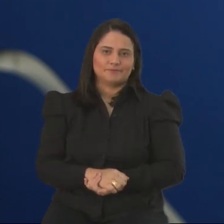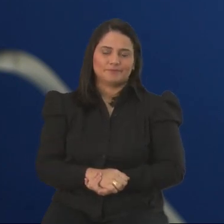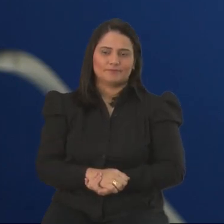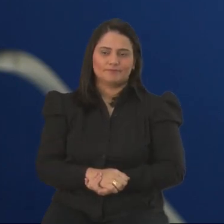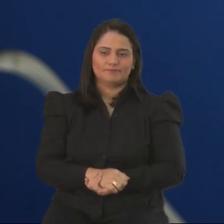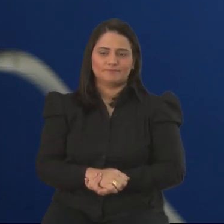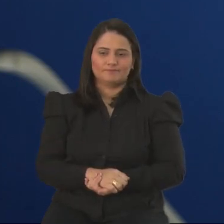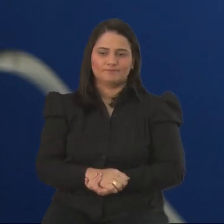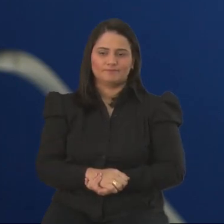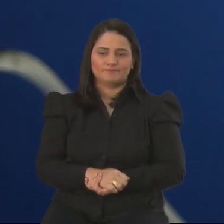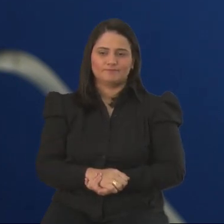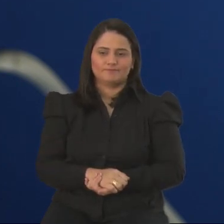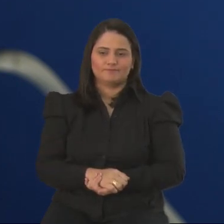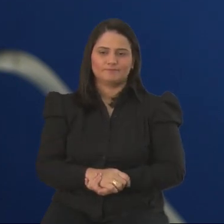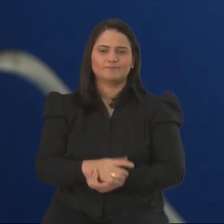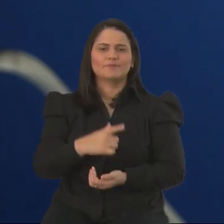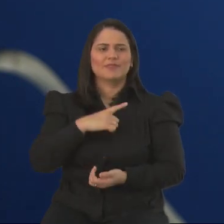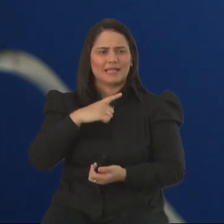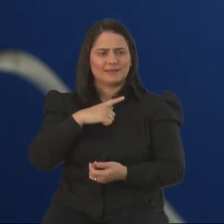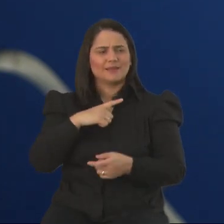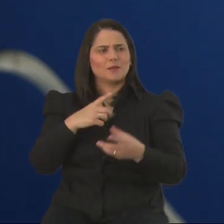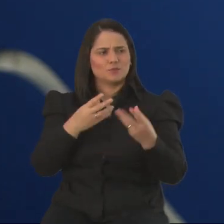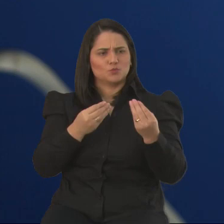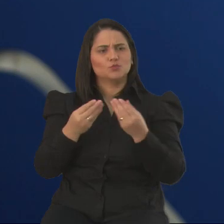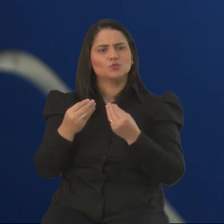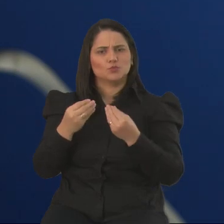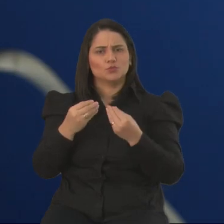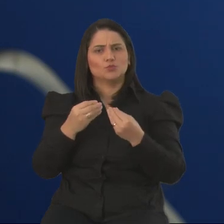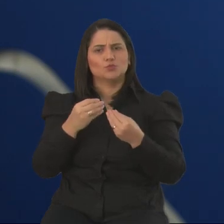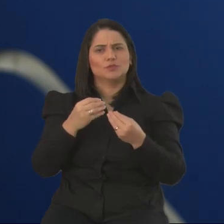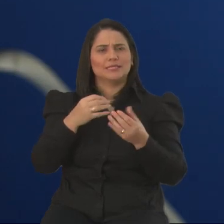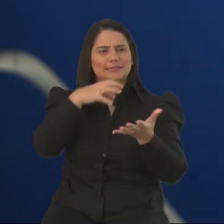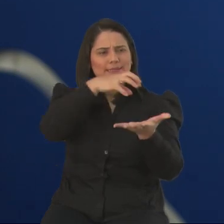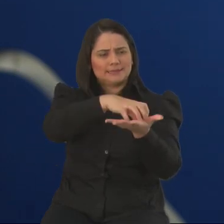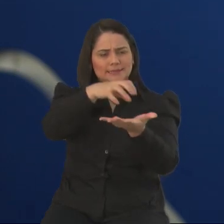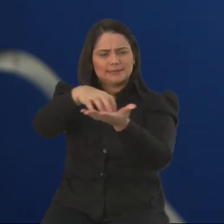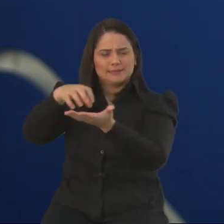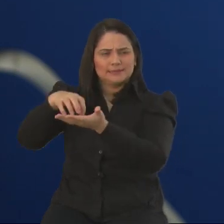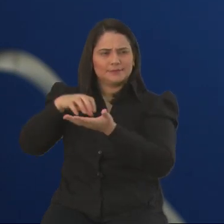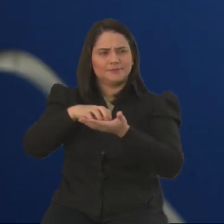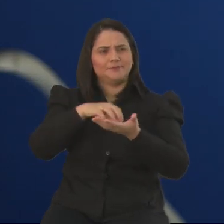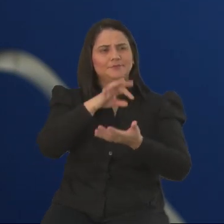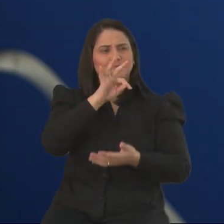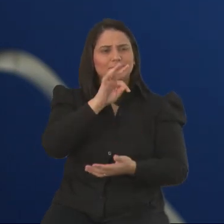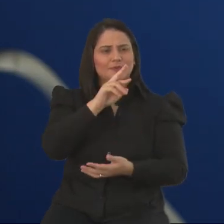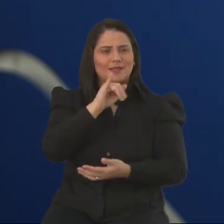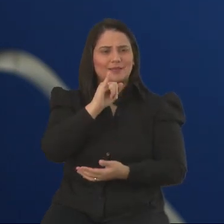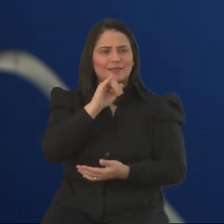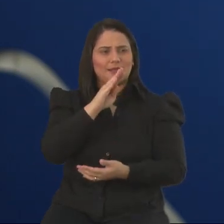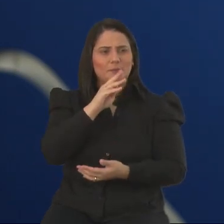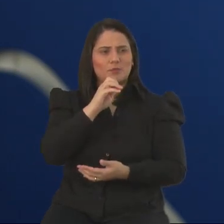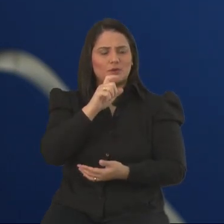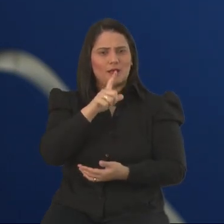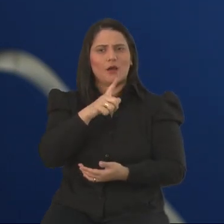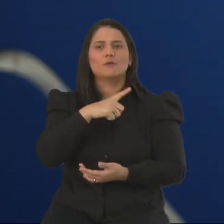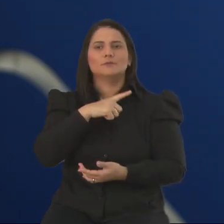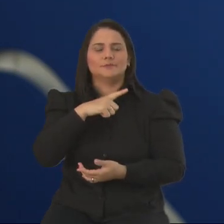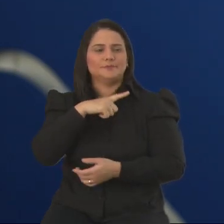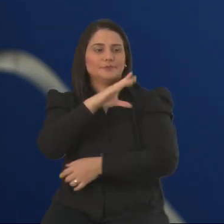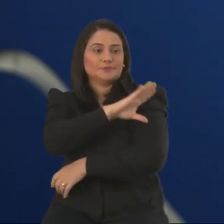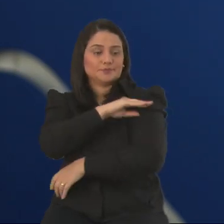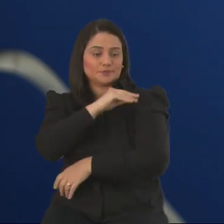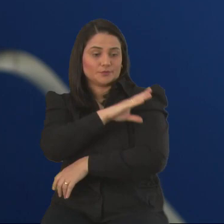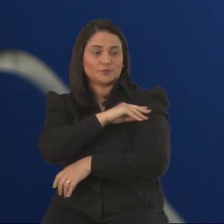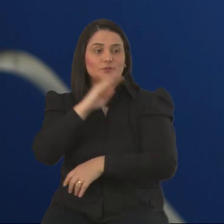Muito temos desenvolvido também dentro dos tribunais brasileiros. O Conselho Nacional de Justiça tem